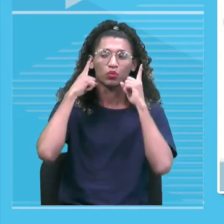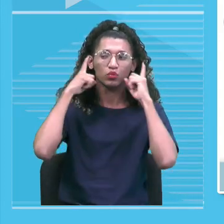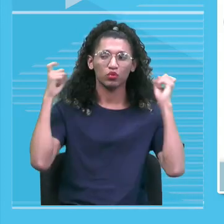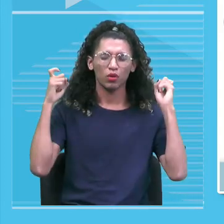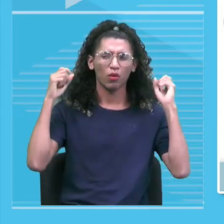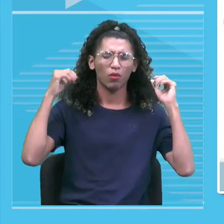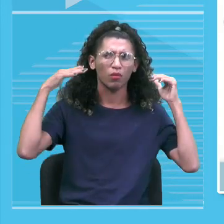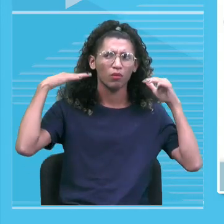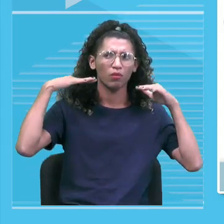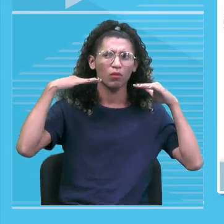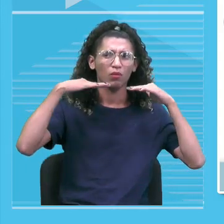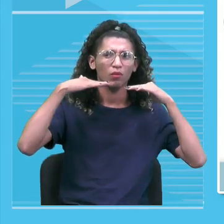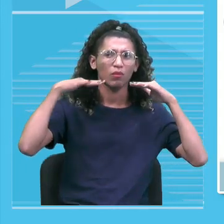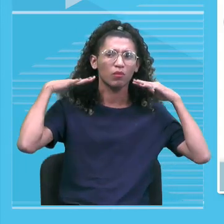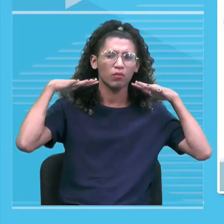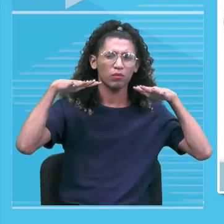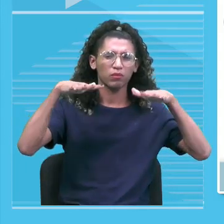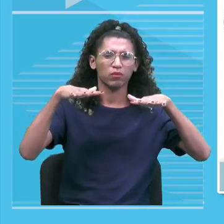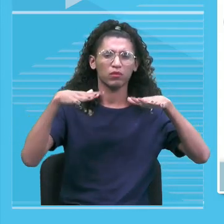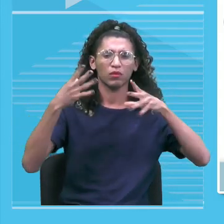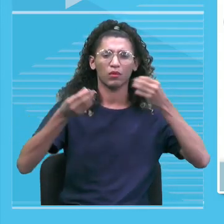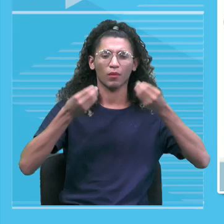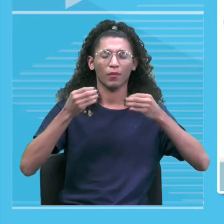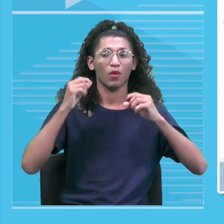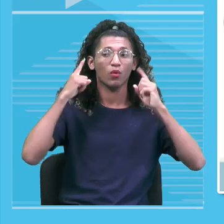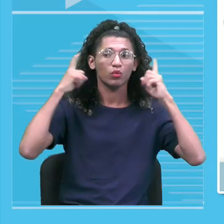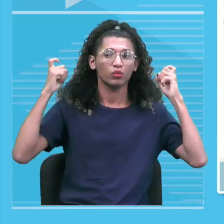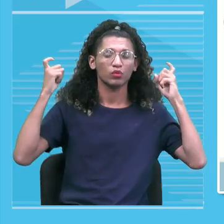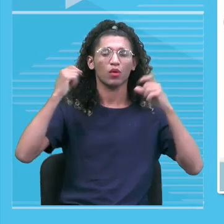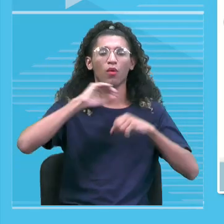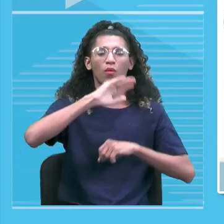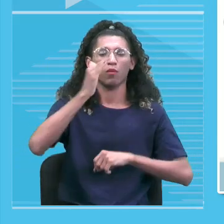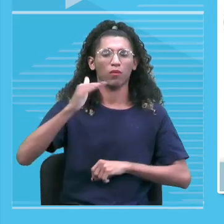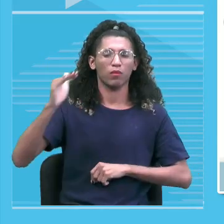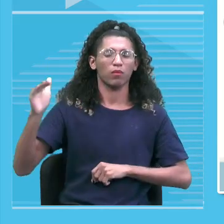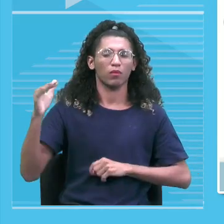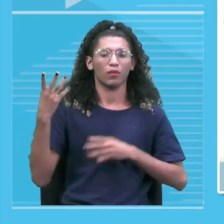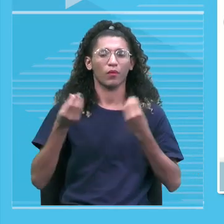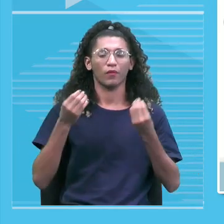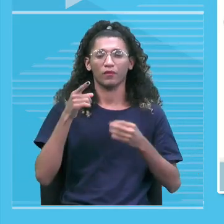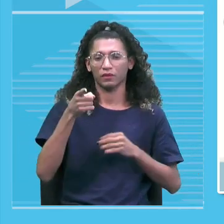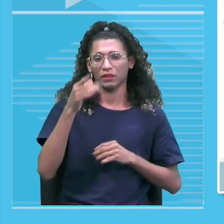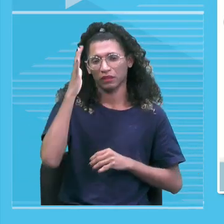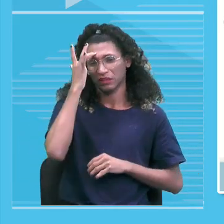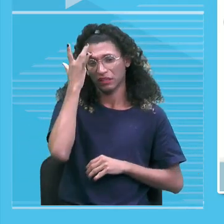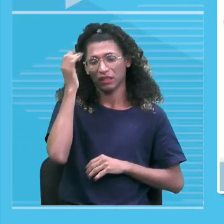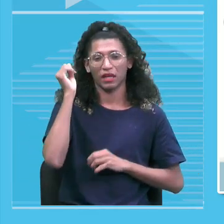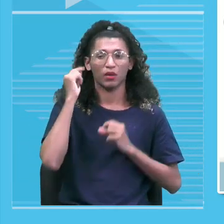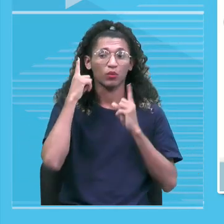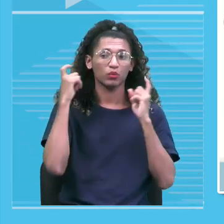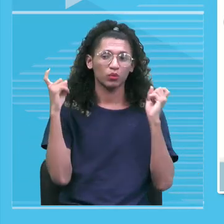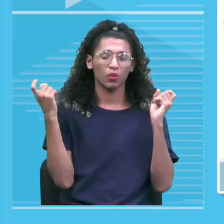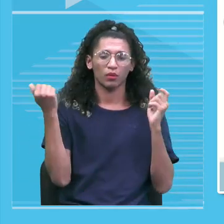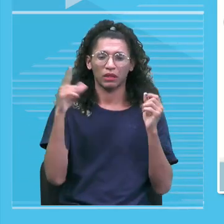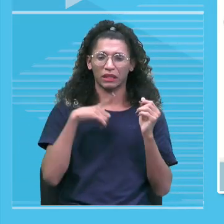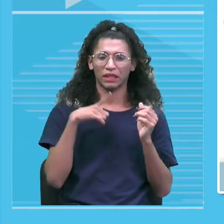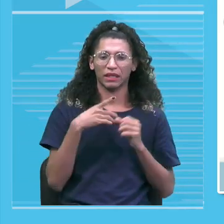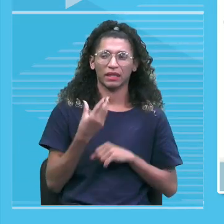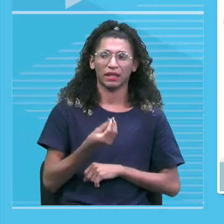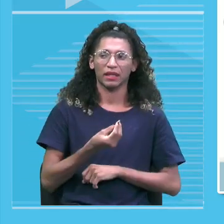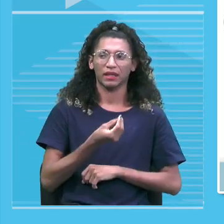você acha que as ondas estão presentes no nosso cotidiano Professor eu acho que sim